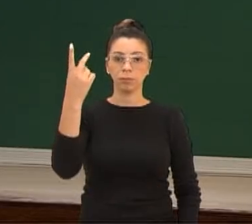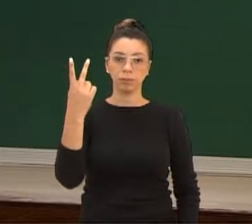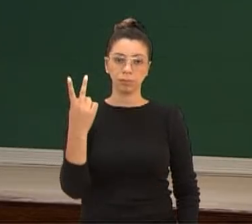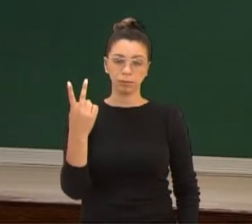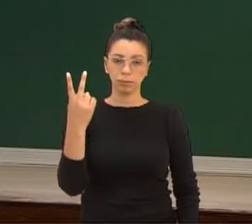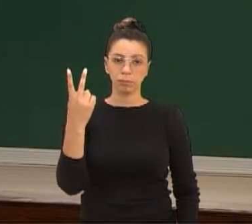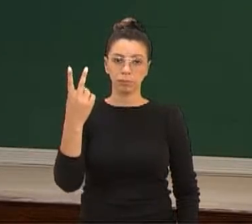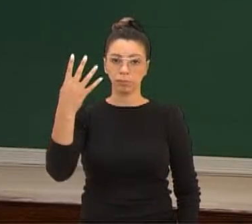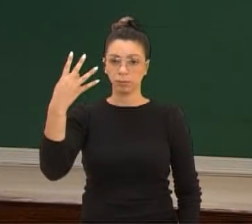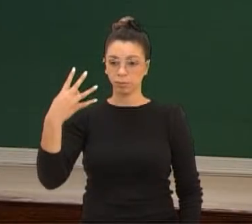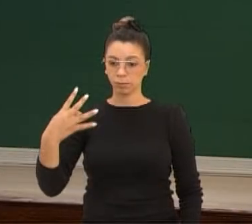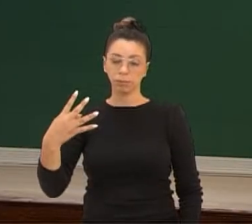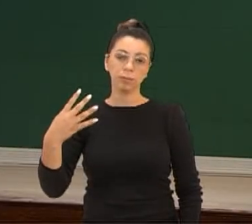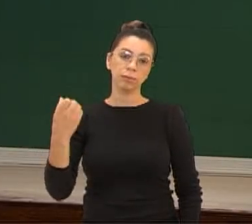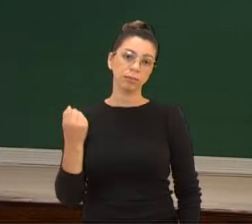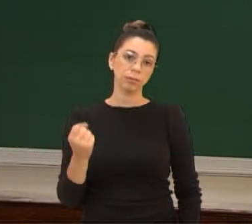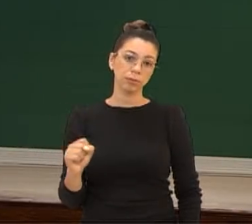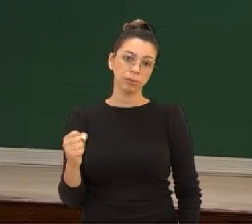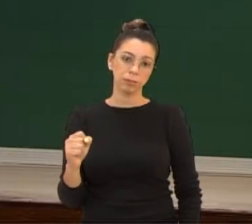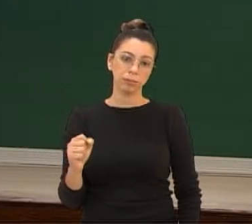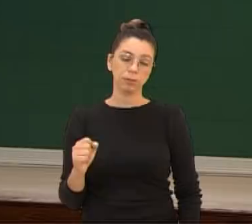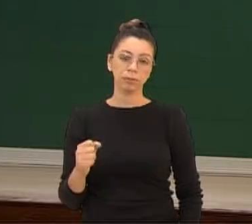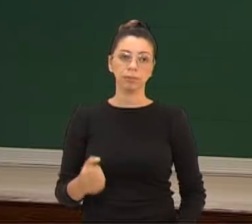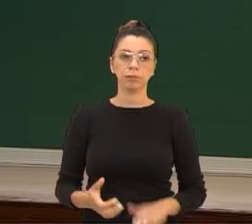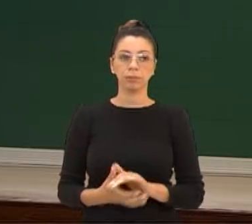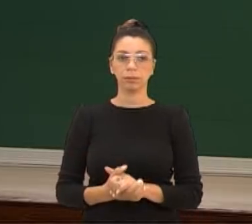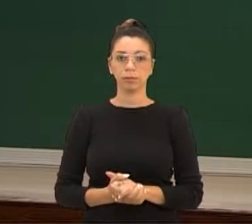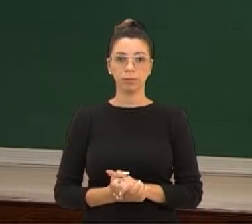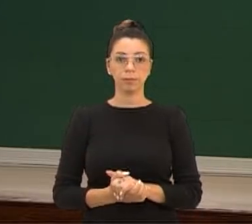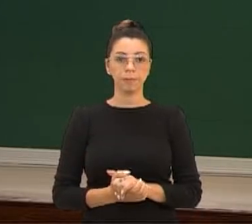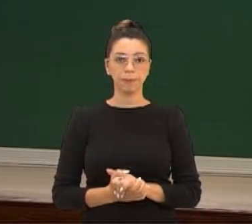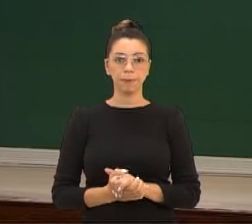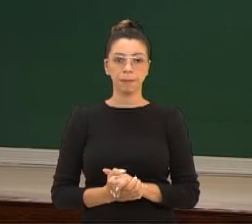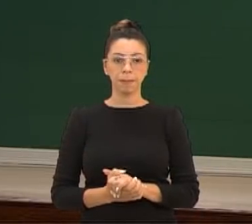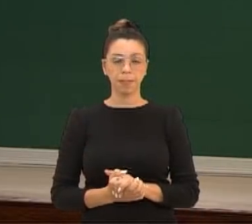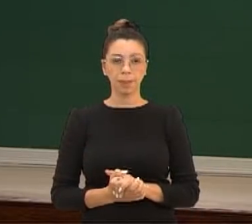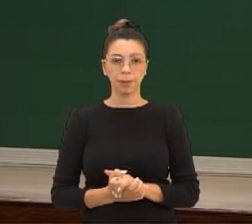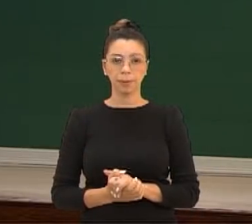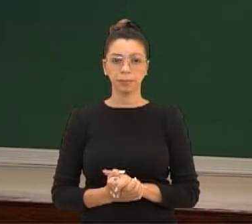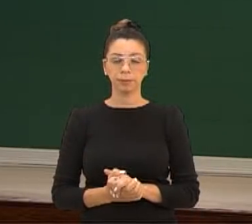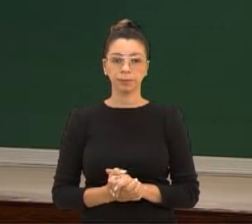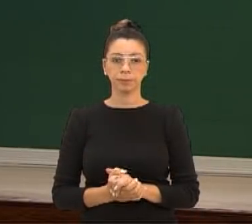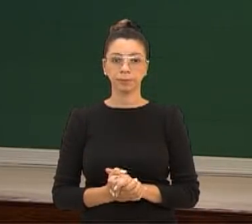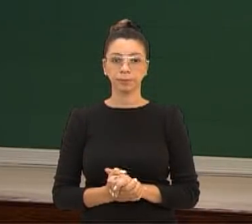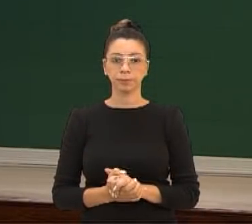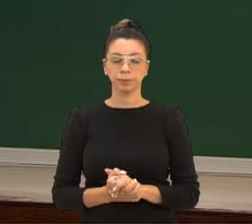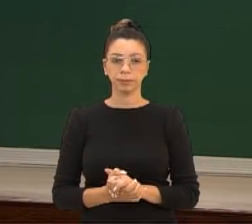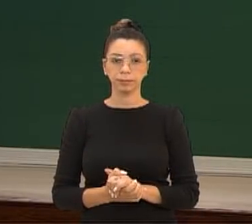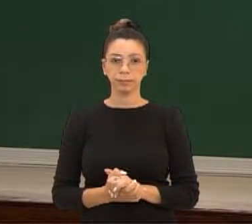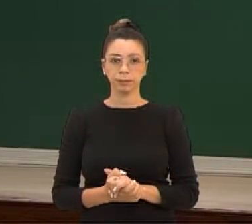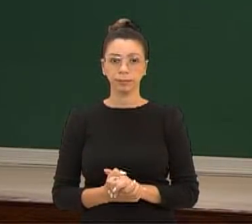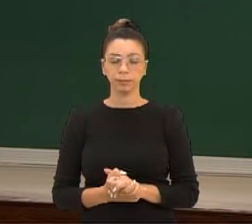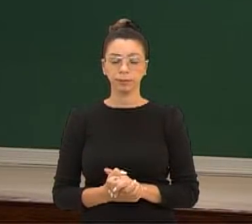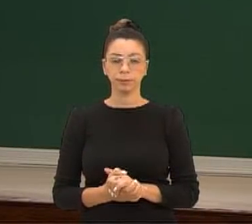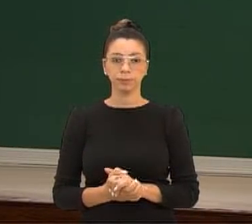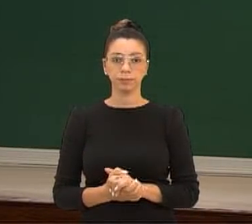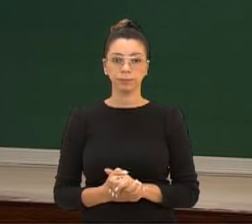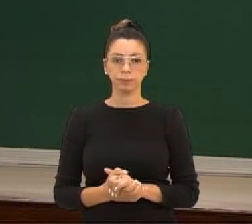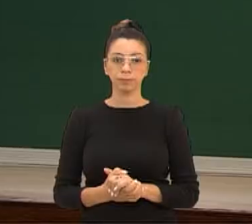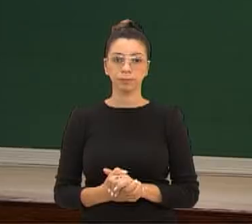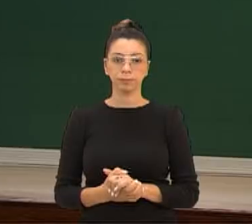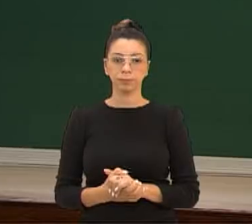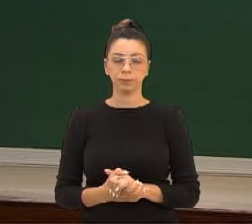8. Bom, aqui nós emprestamos 1, então ele não era mais 5, né? Ele é 4,